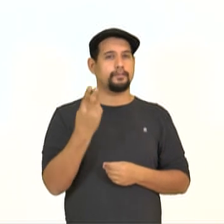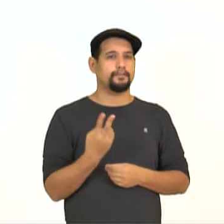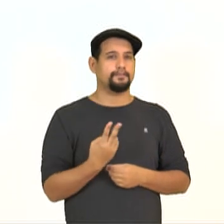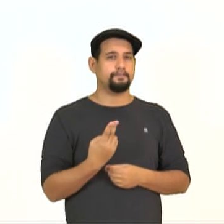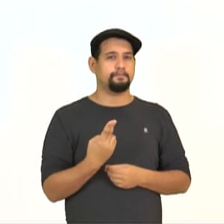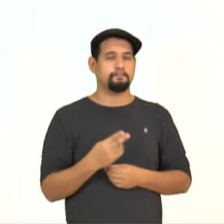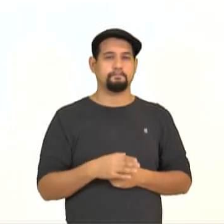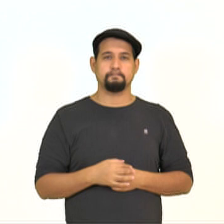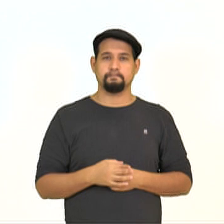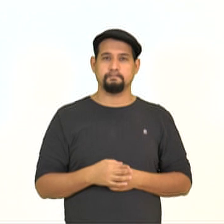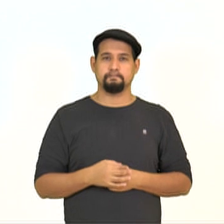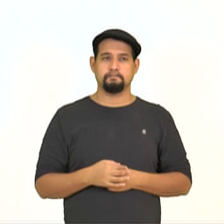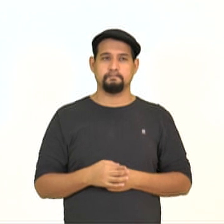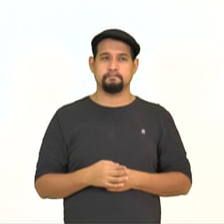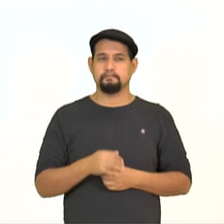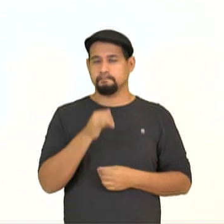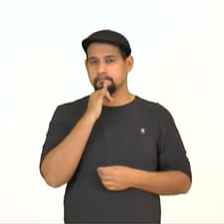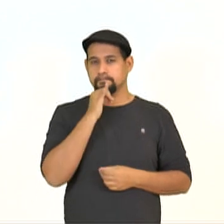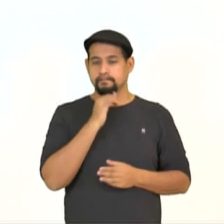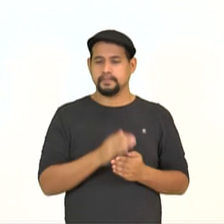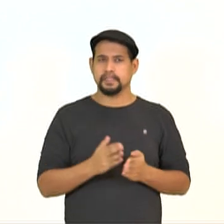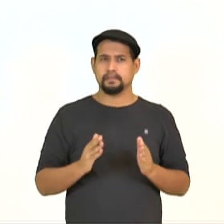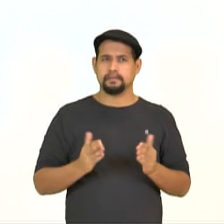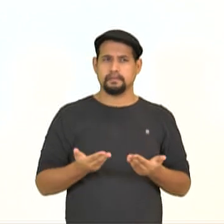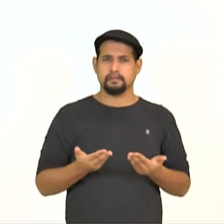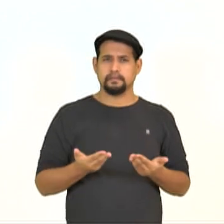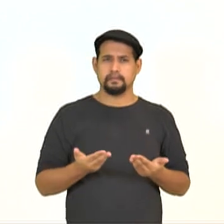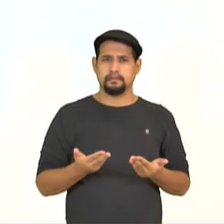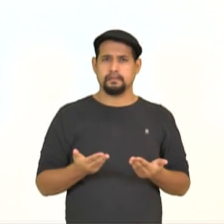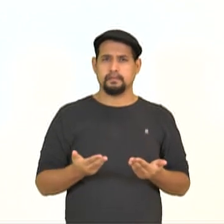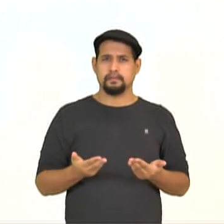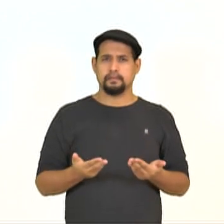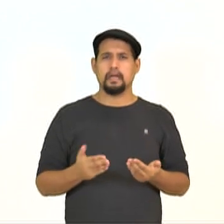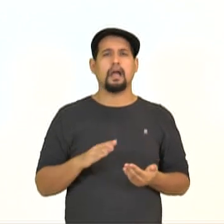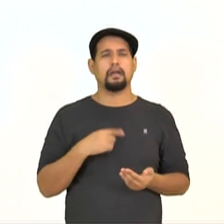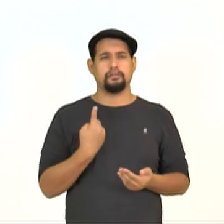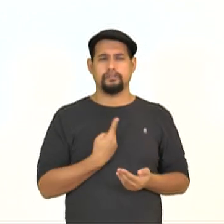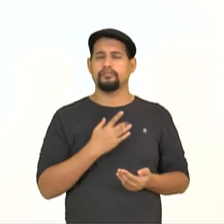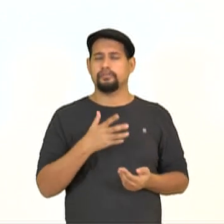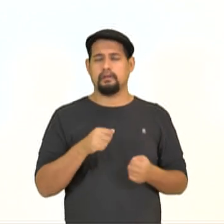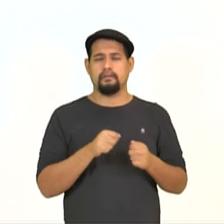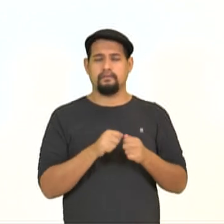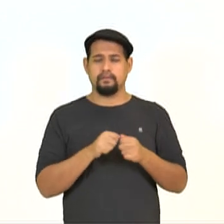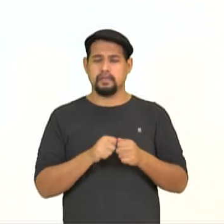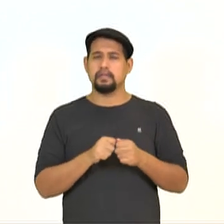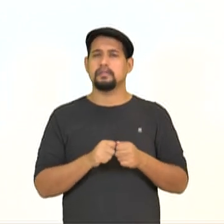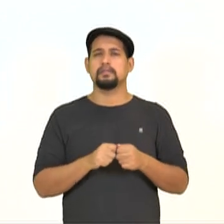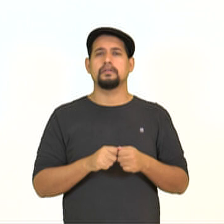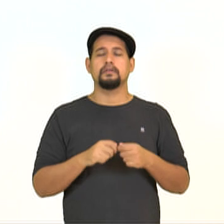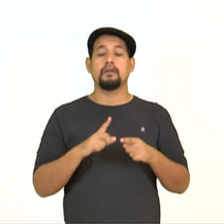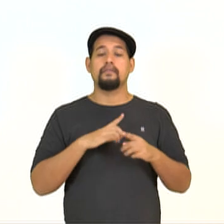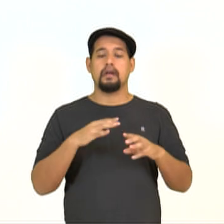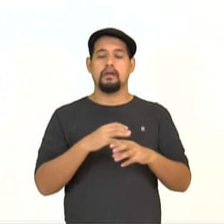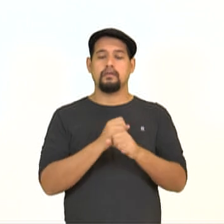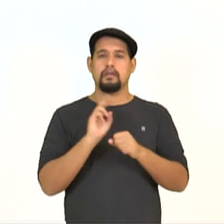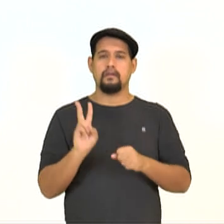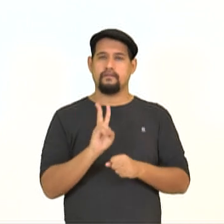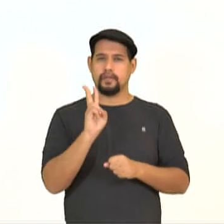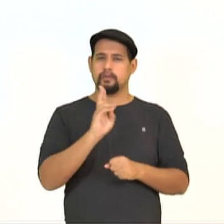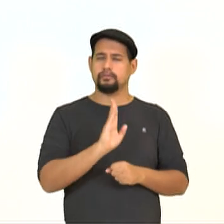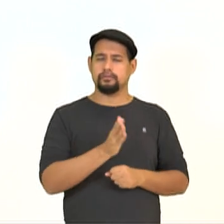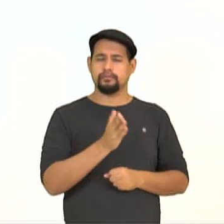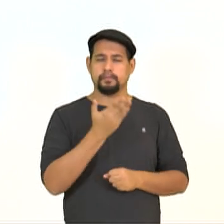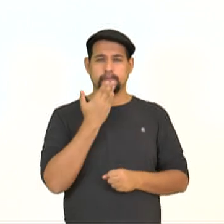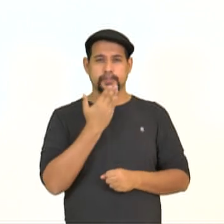correspondente. Beleza? Então agora, veja bem, né, a gente já traçou o gráfico, agora nós vamos calcular aqueles valores que foram